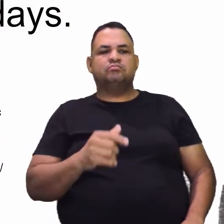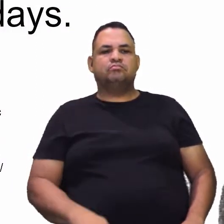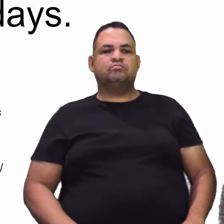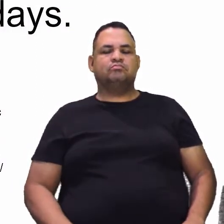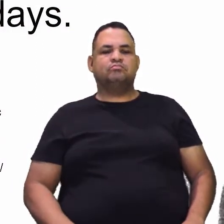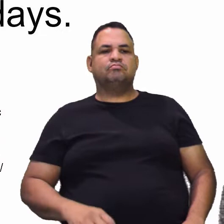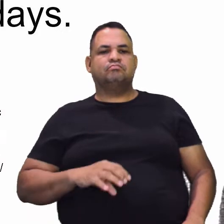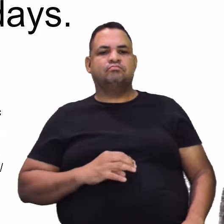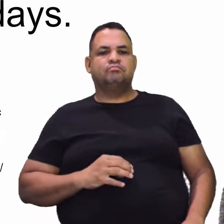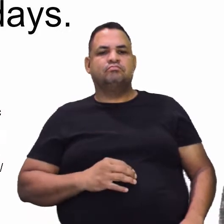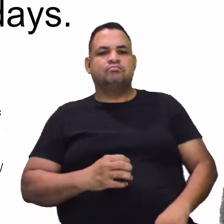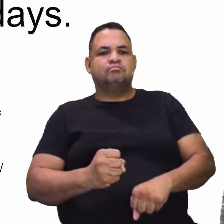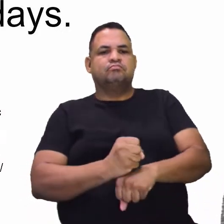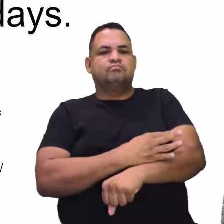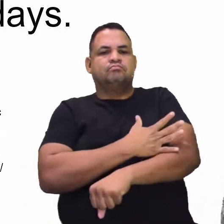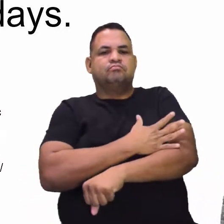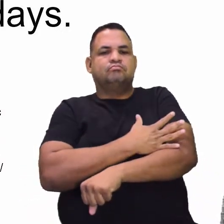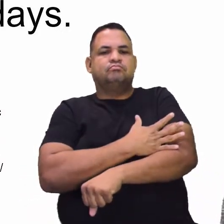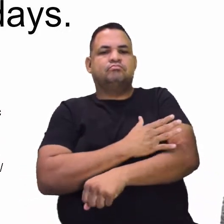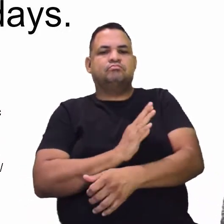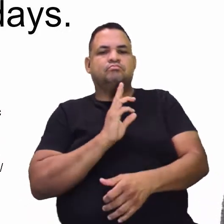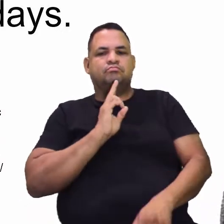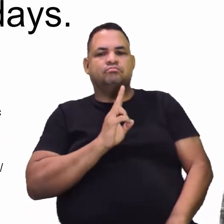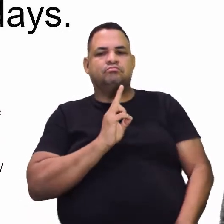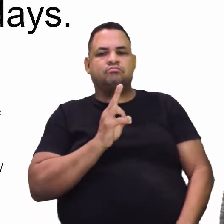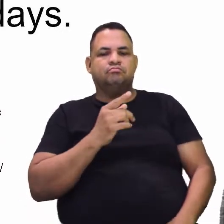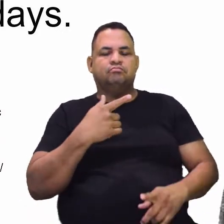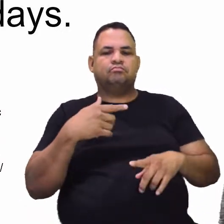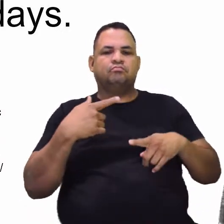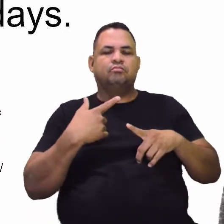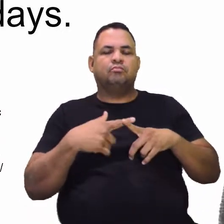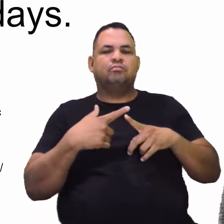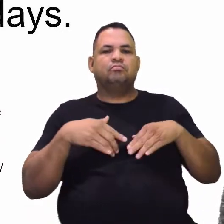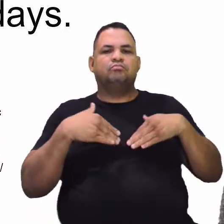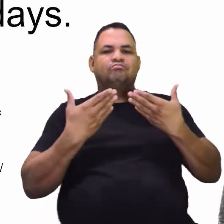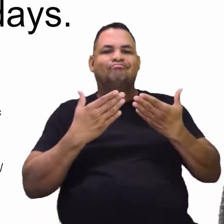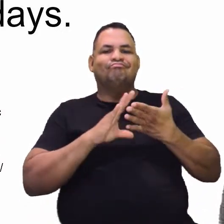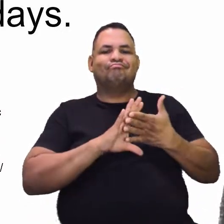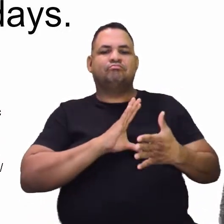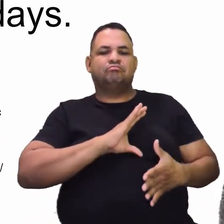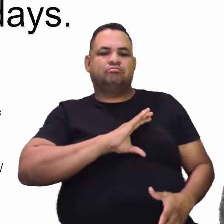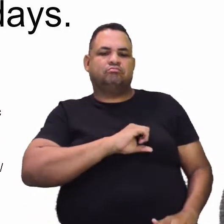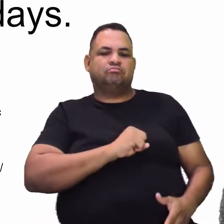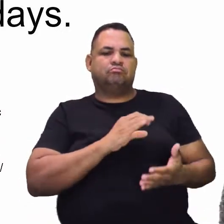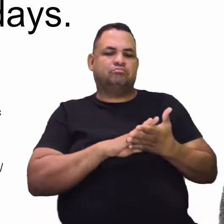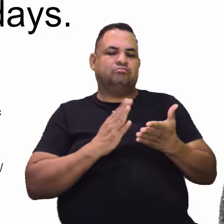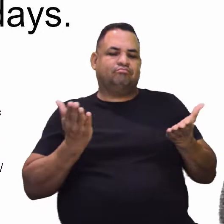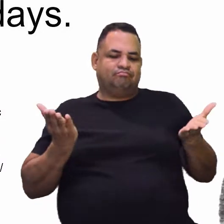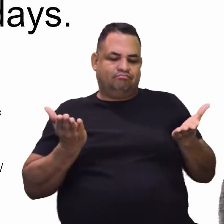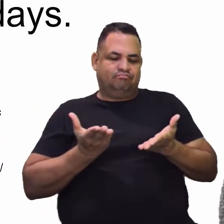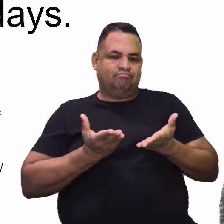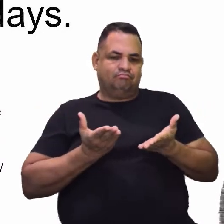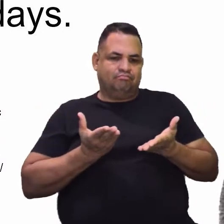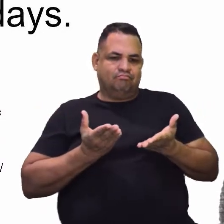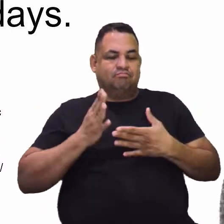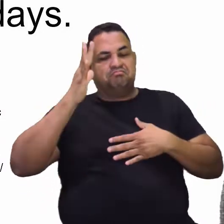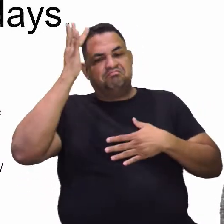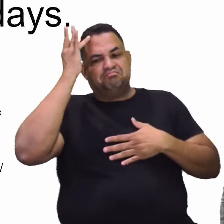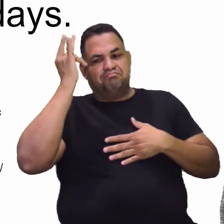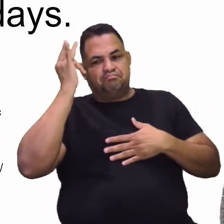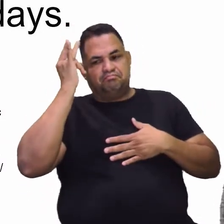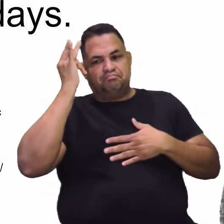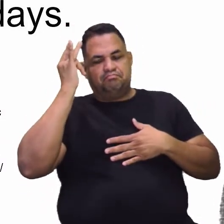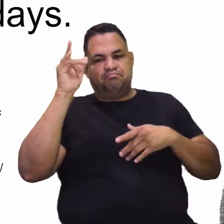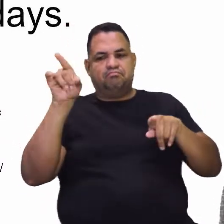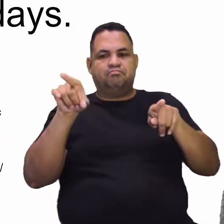uma emoção. Ela é uma emoção também permanente, porque quando você ama alguém, você ama hoje, você ama